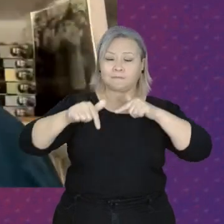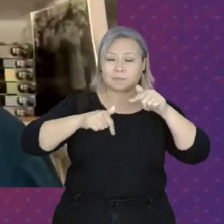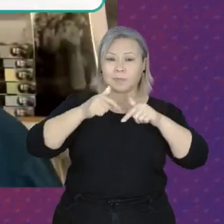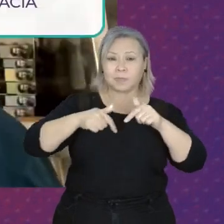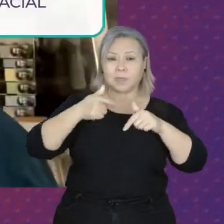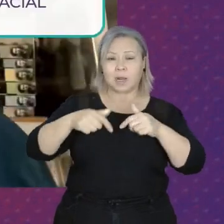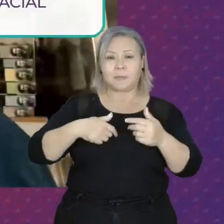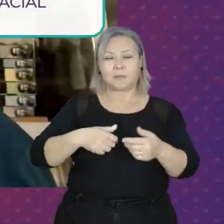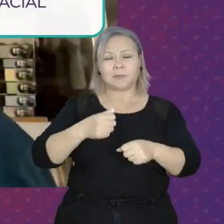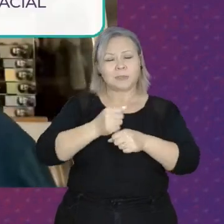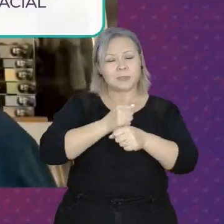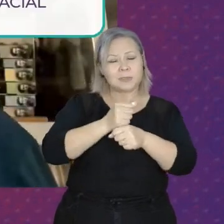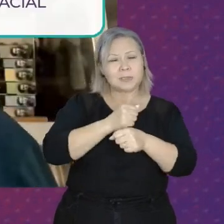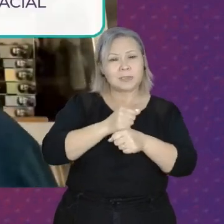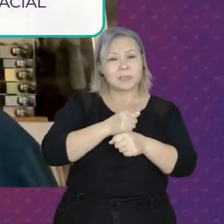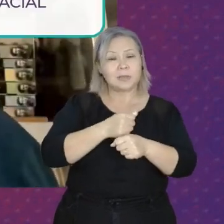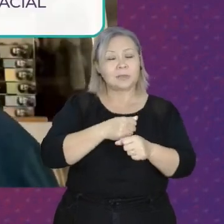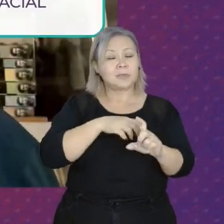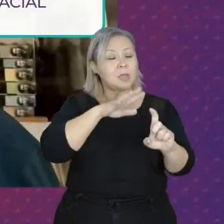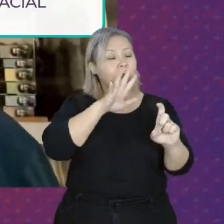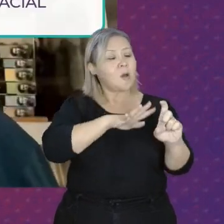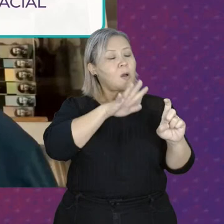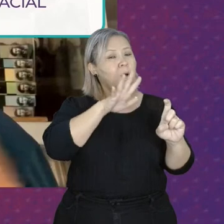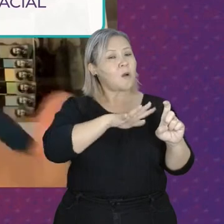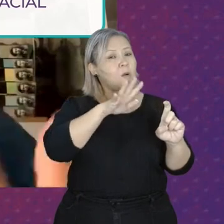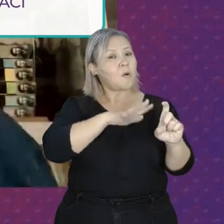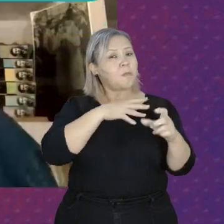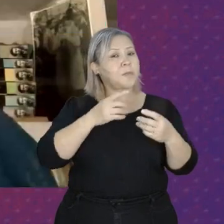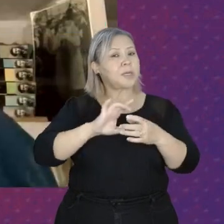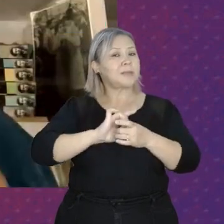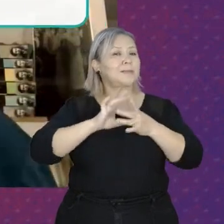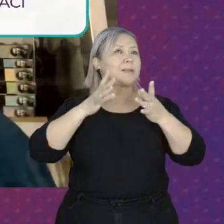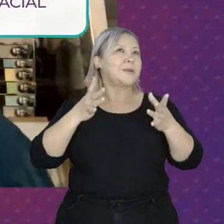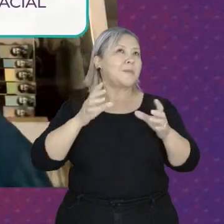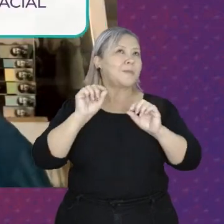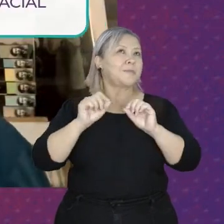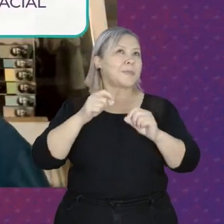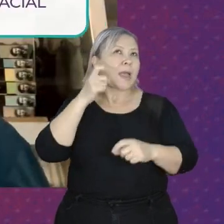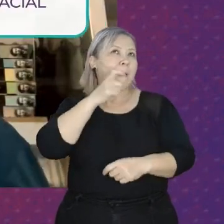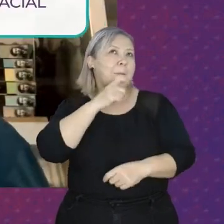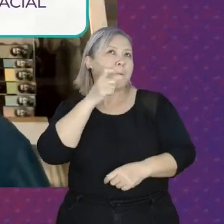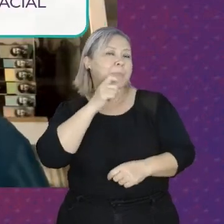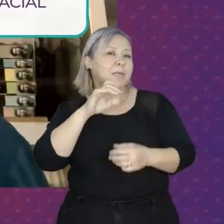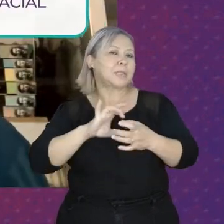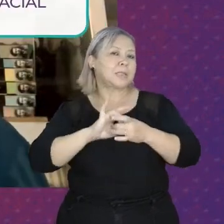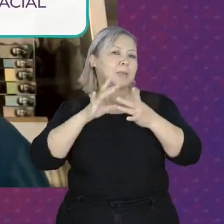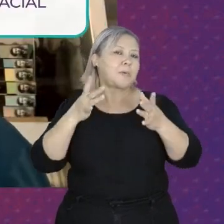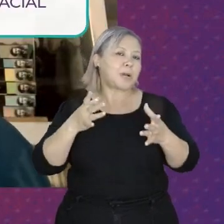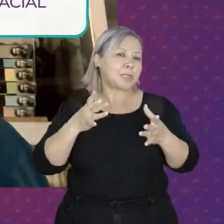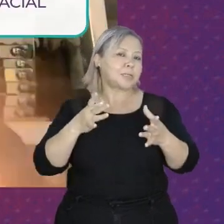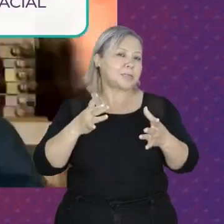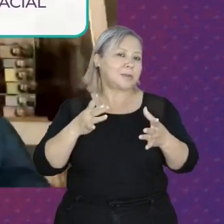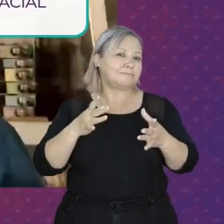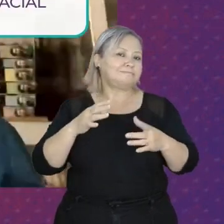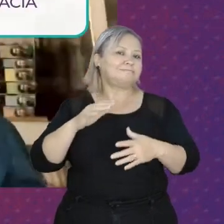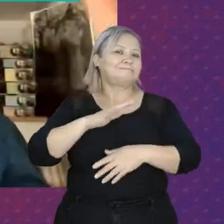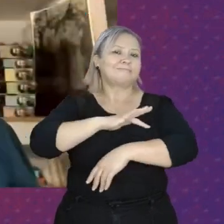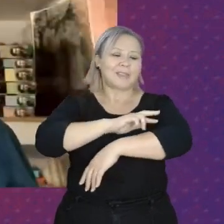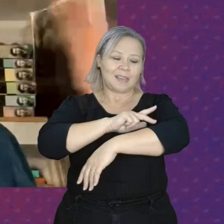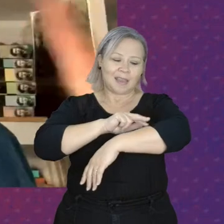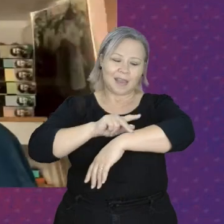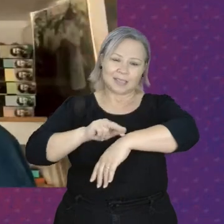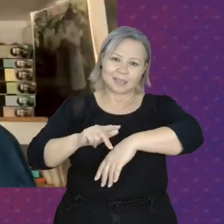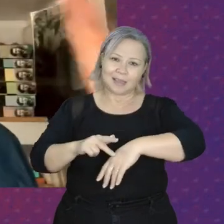décadas com o mito da democracia racial, da igualdade racial no Brasil, que nós sabemos que não existe. Basta olhar a